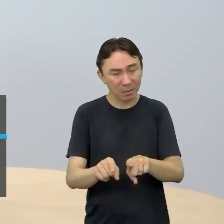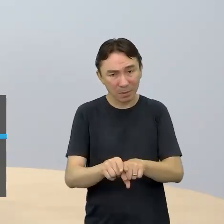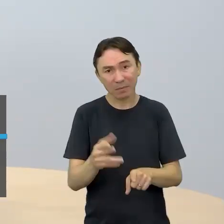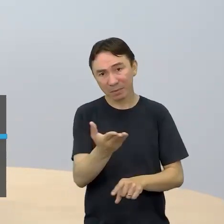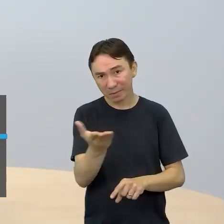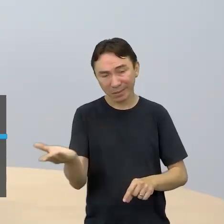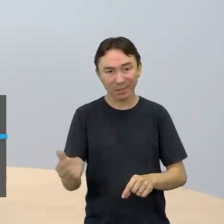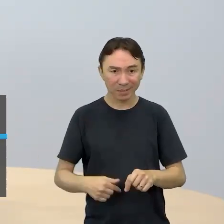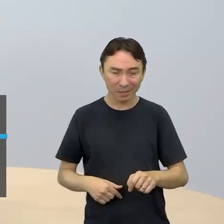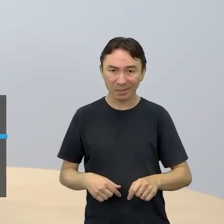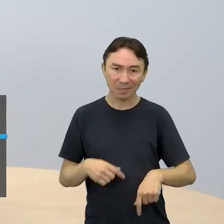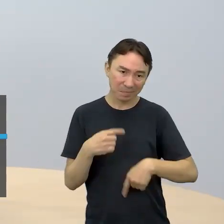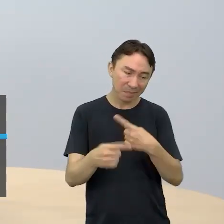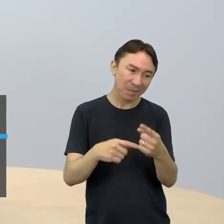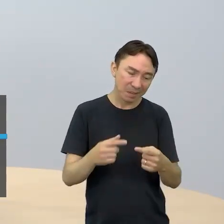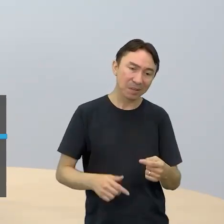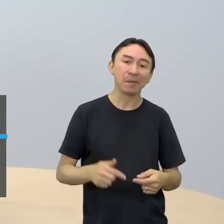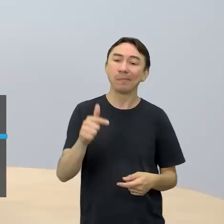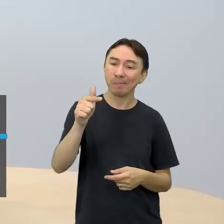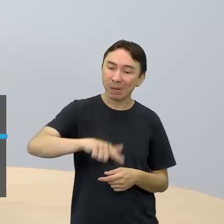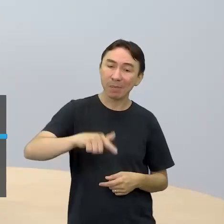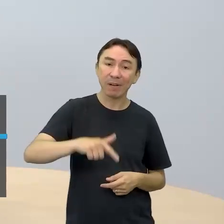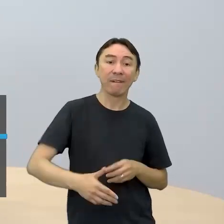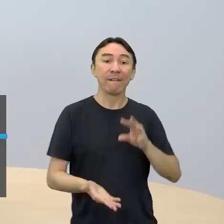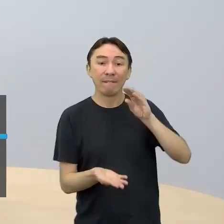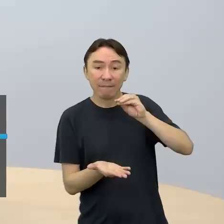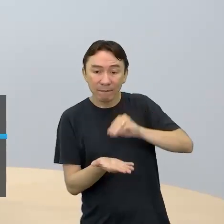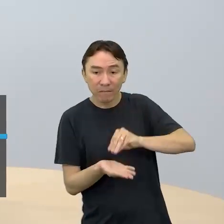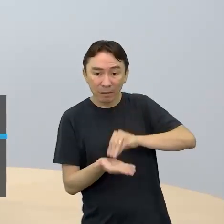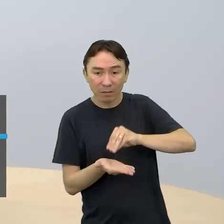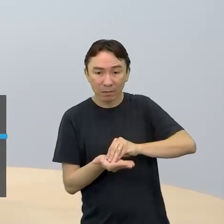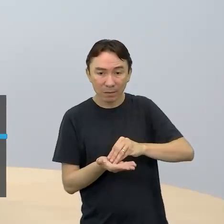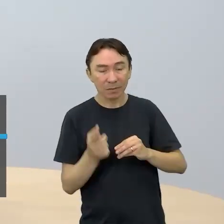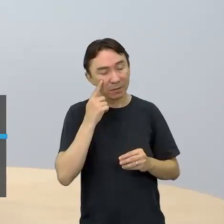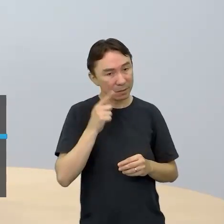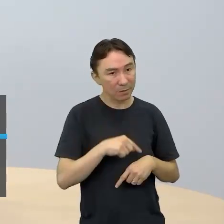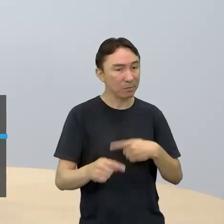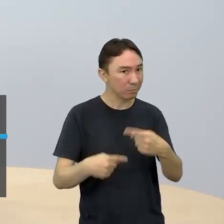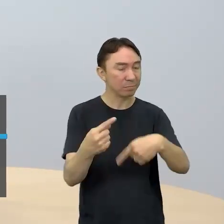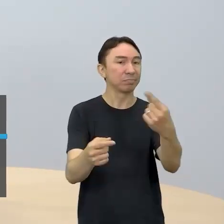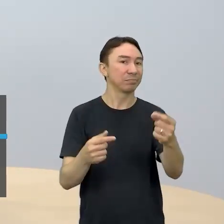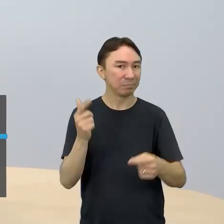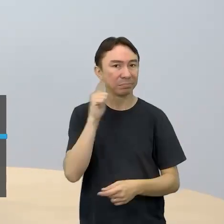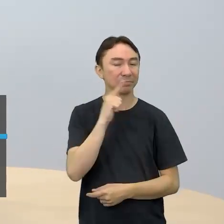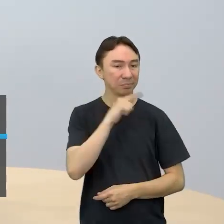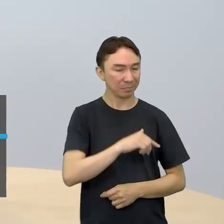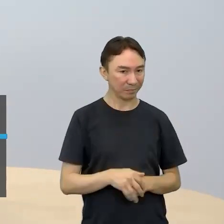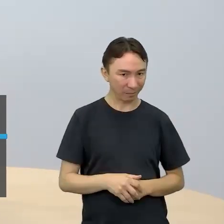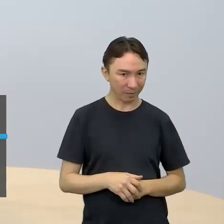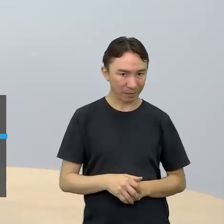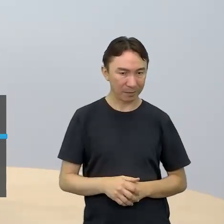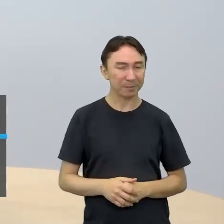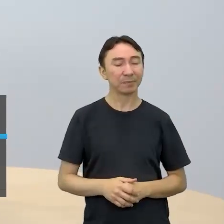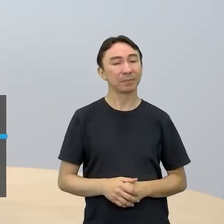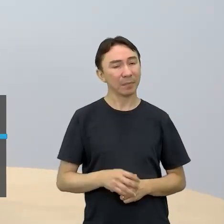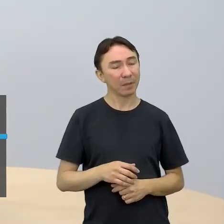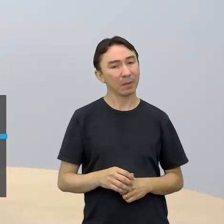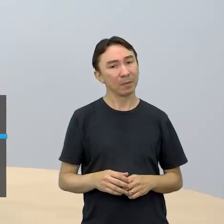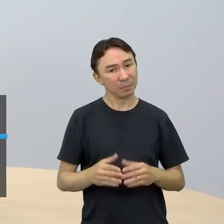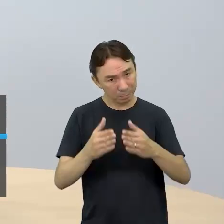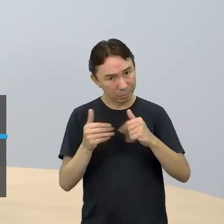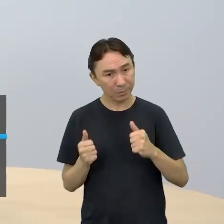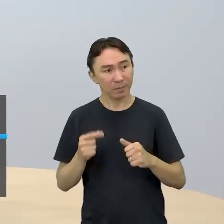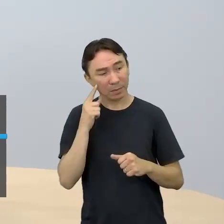esses pontos que precisam ainda serem preenchidos. Então, vamos lá. Nós pedimos que vocês retomem o plano de